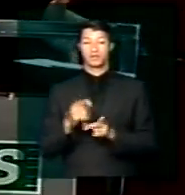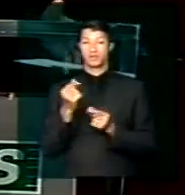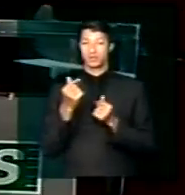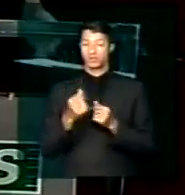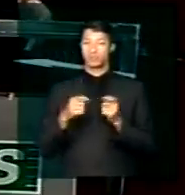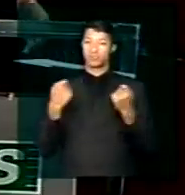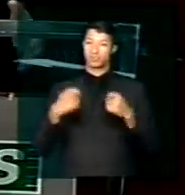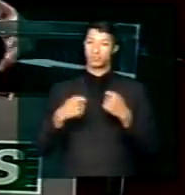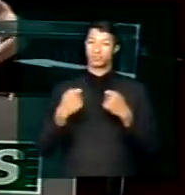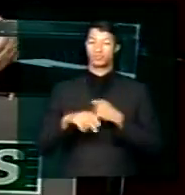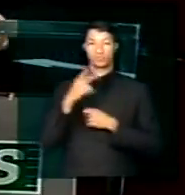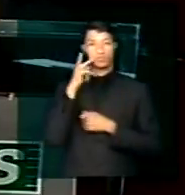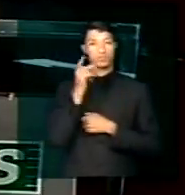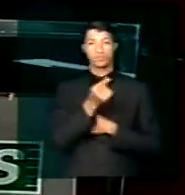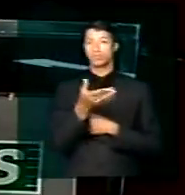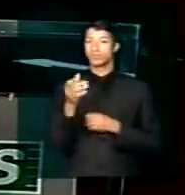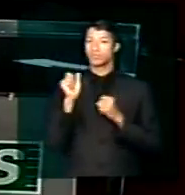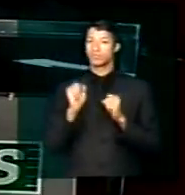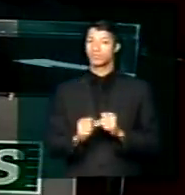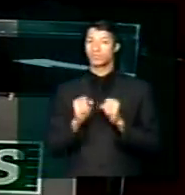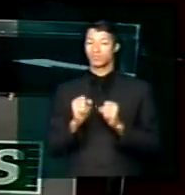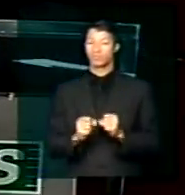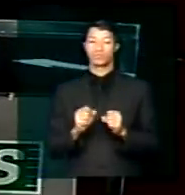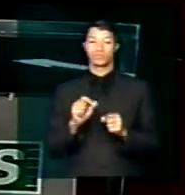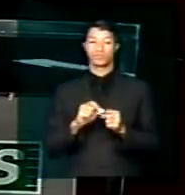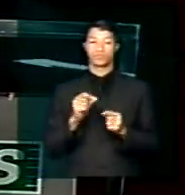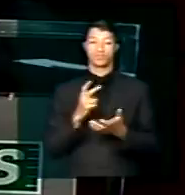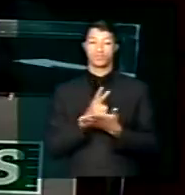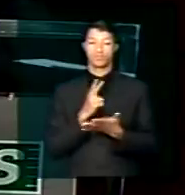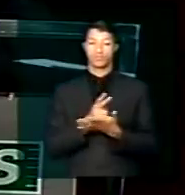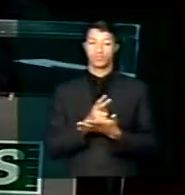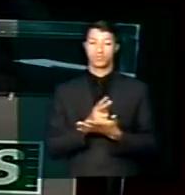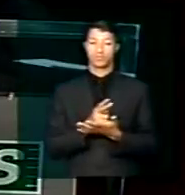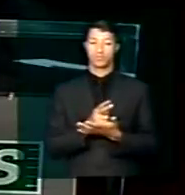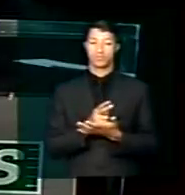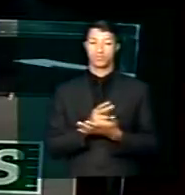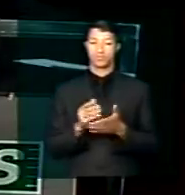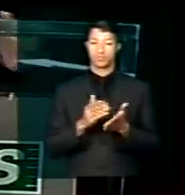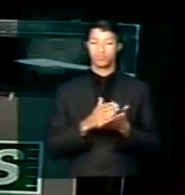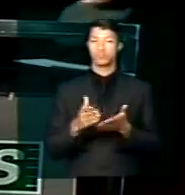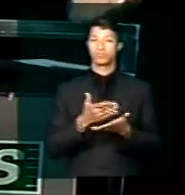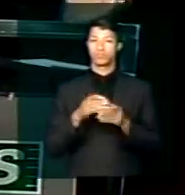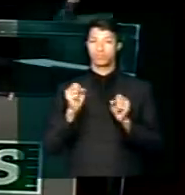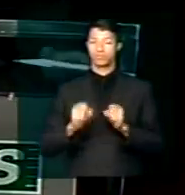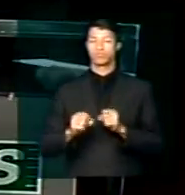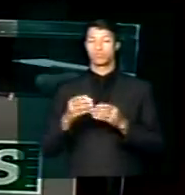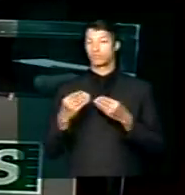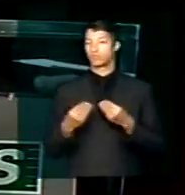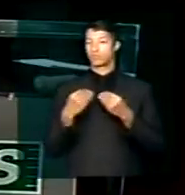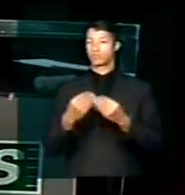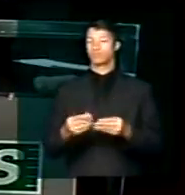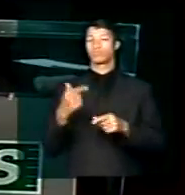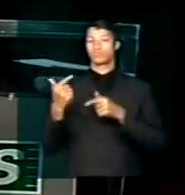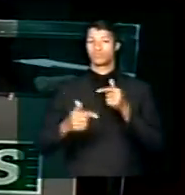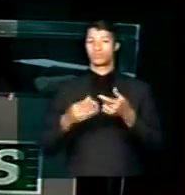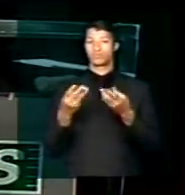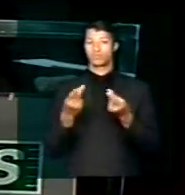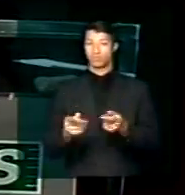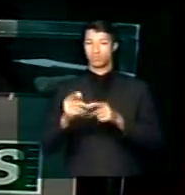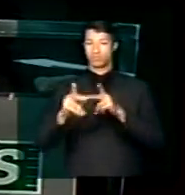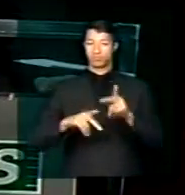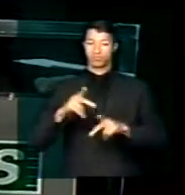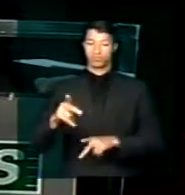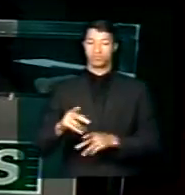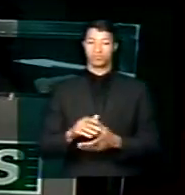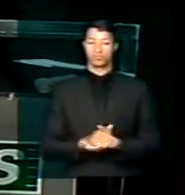recursos necessários para que a gente possa custear o mesmo no longo prazo, para que a gente possa oferecer serviço de qualidade à